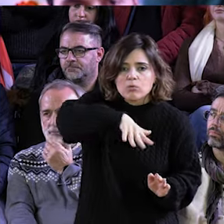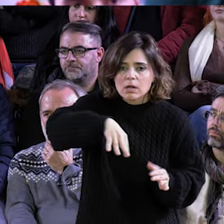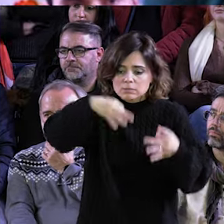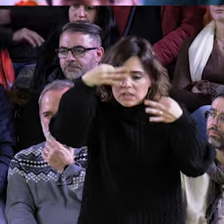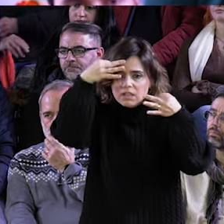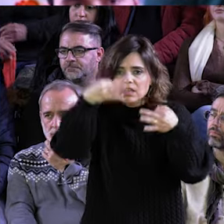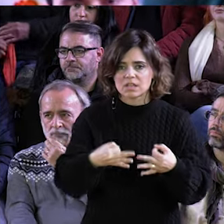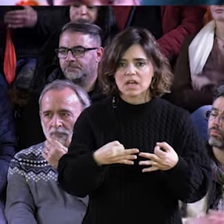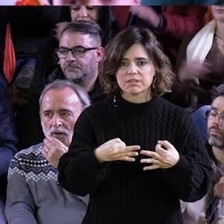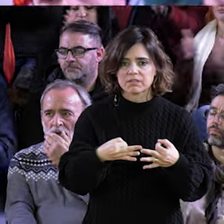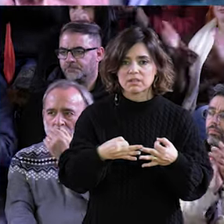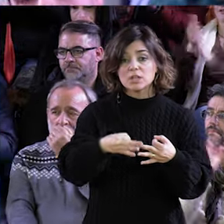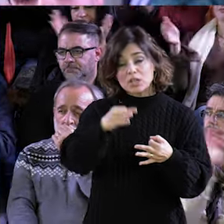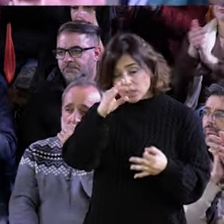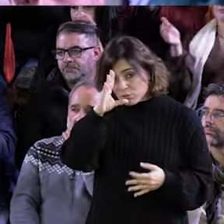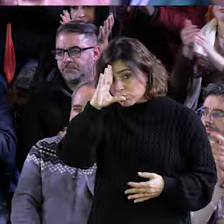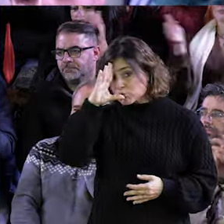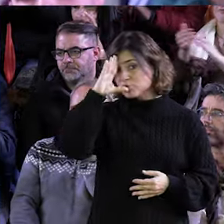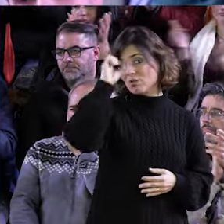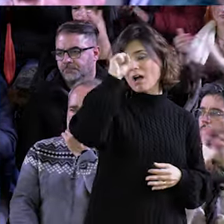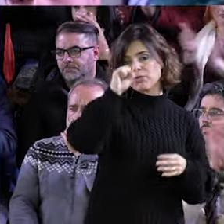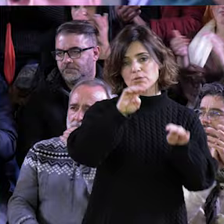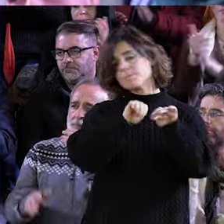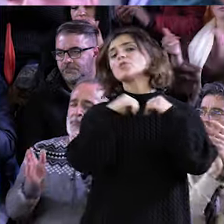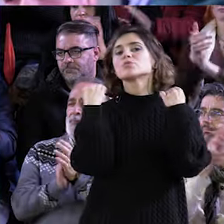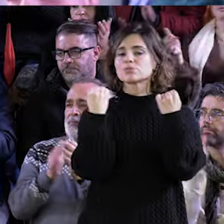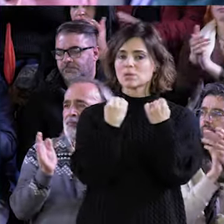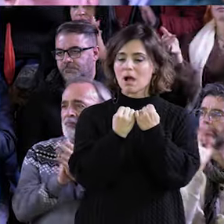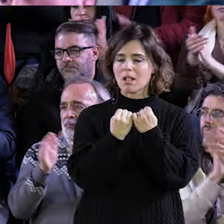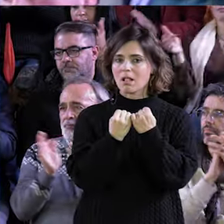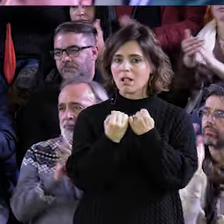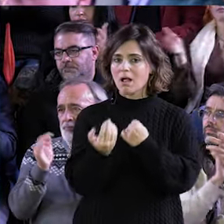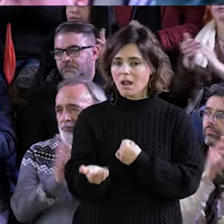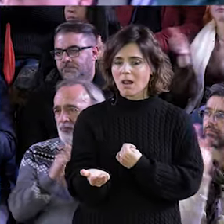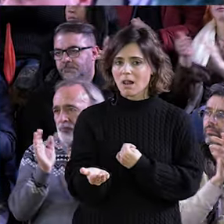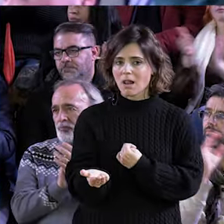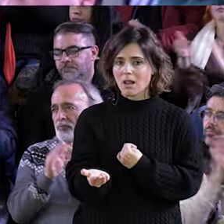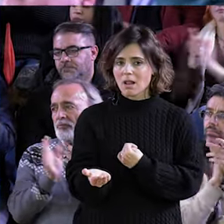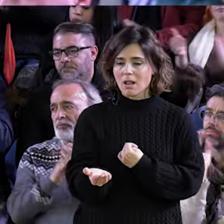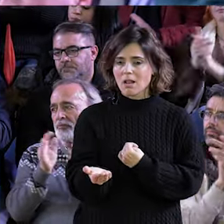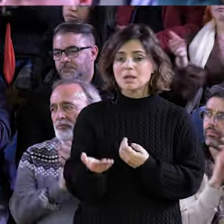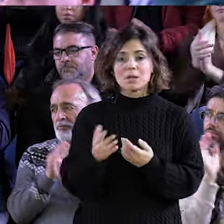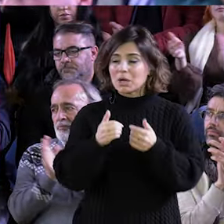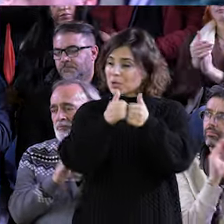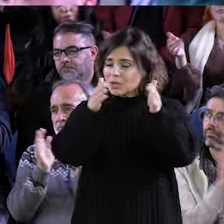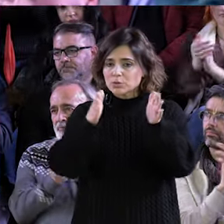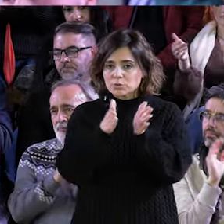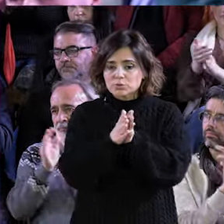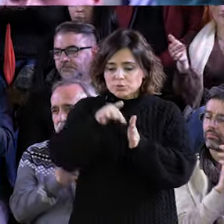cumpre o Estado Social. O que nos traz aqui, a todas e a todos nesta